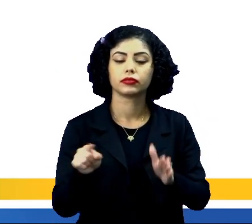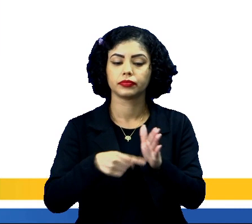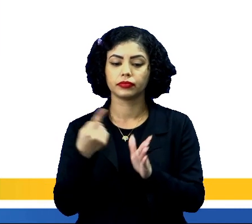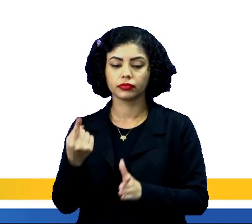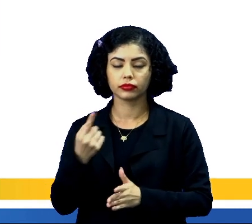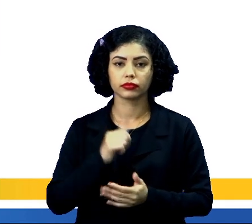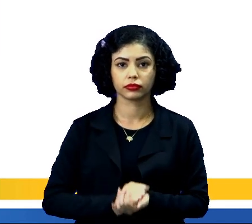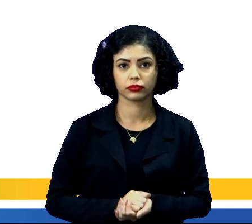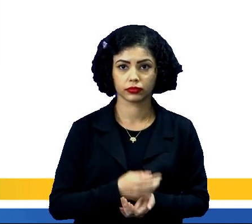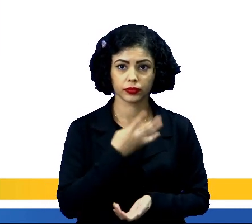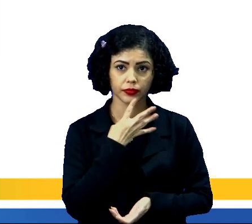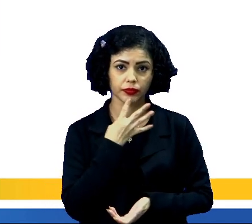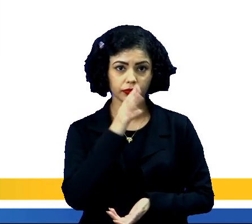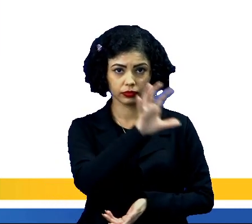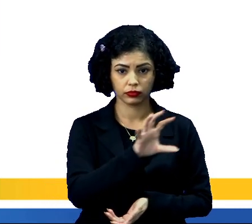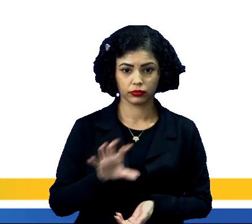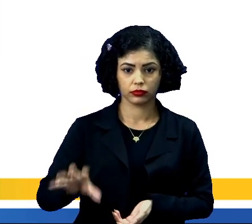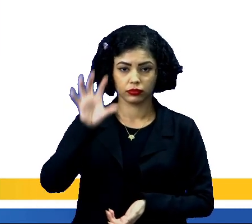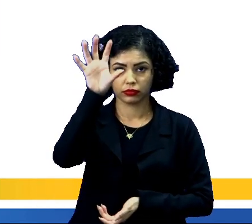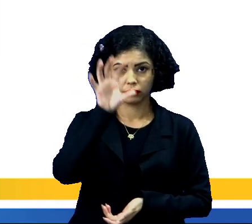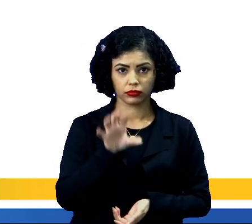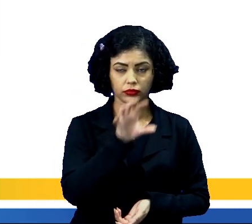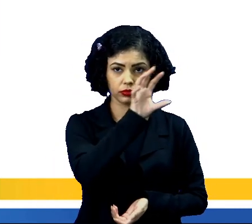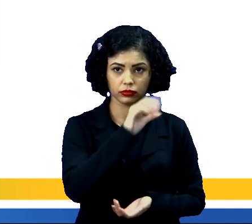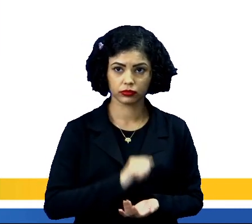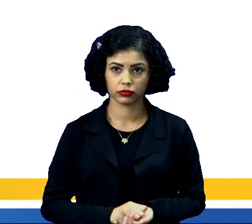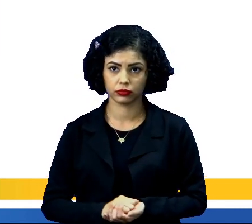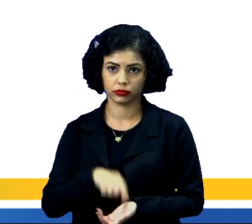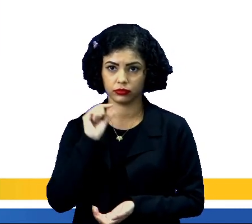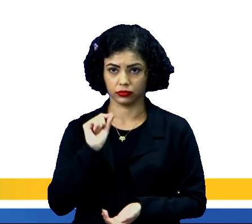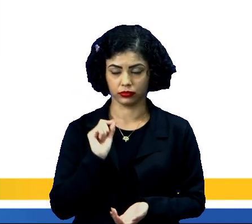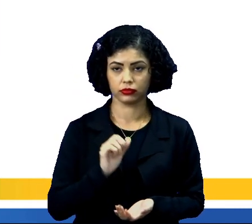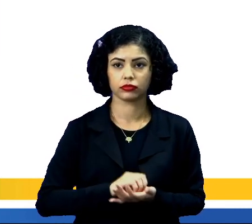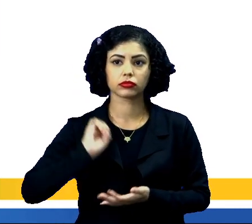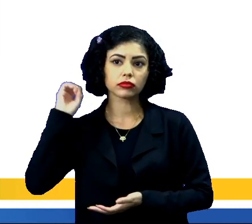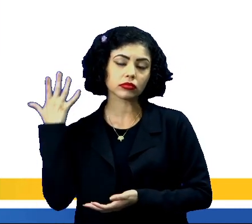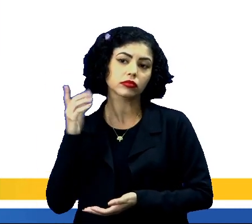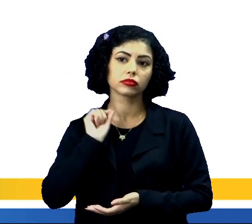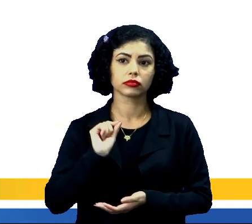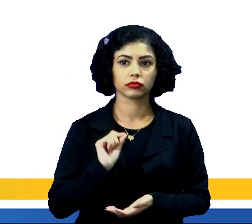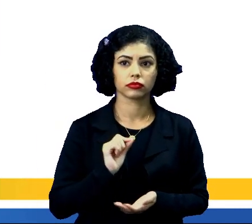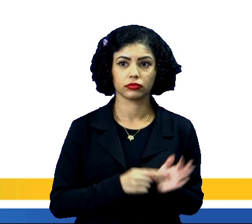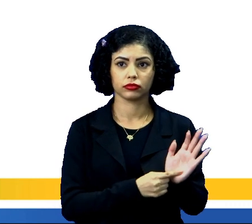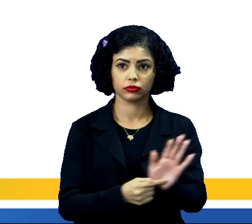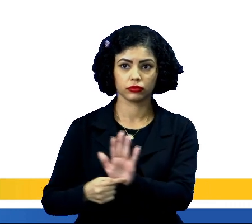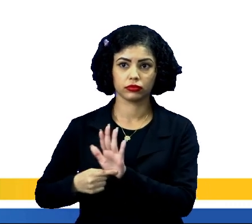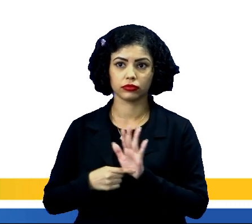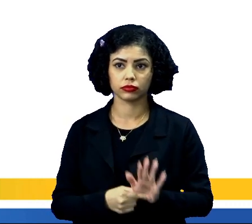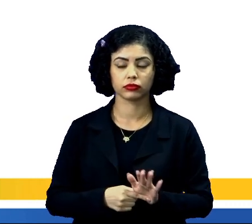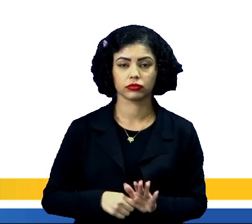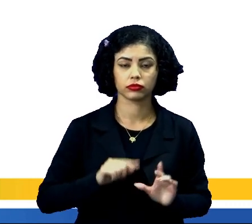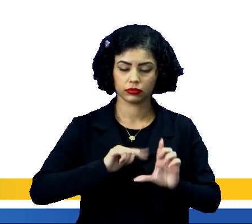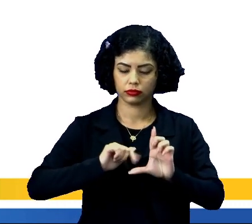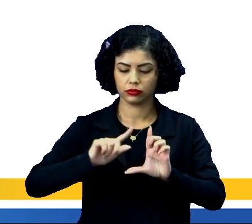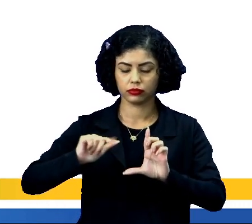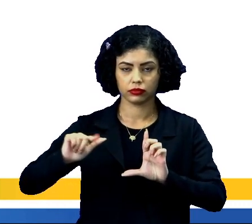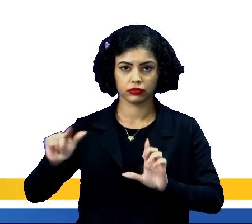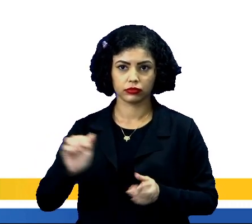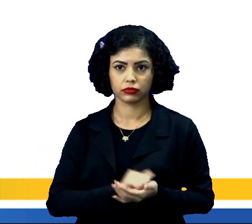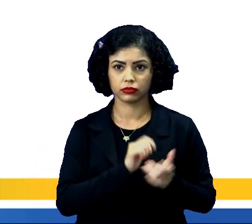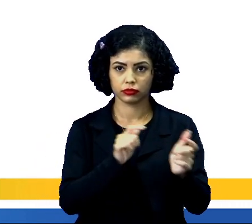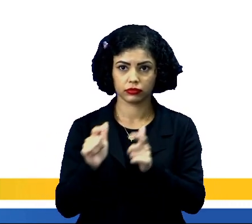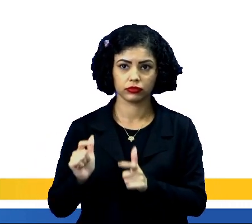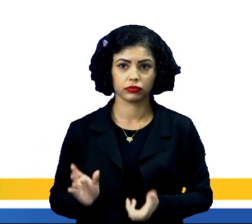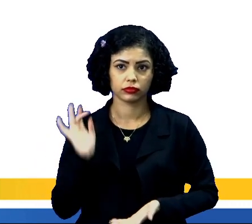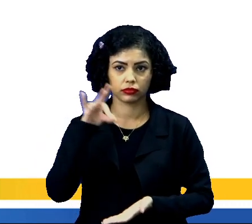Primeiro aí vamos conhecer os mapas, o que eles são. Eles correspondem a uma representação gráfica de um